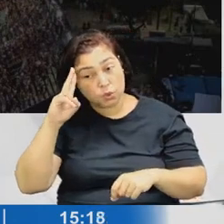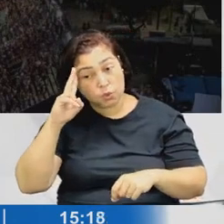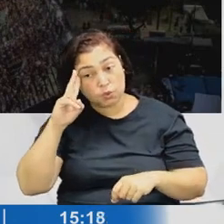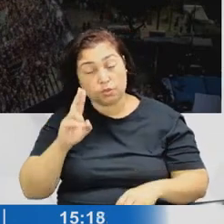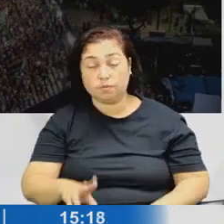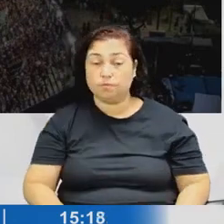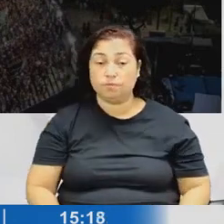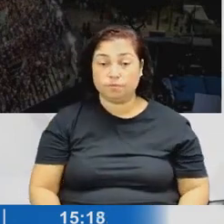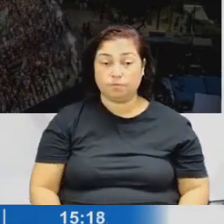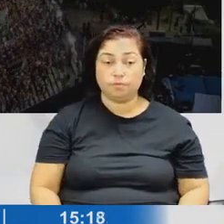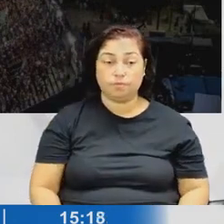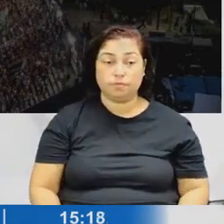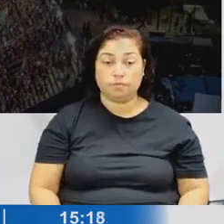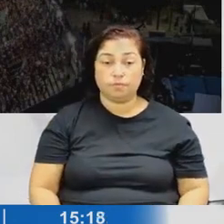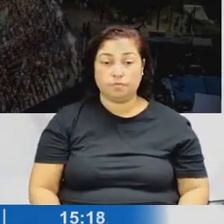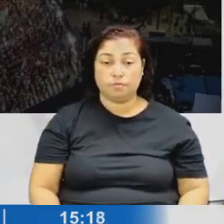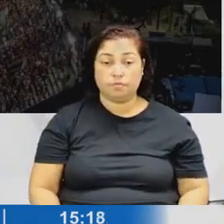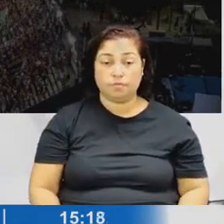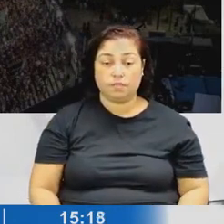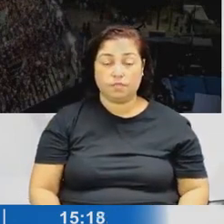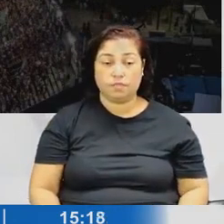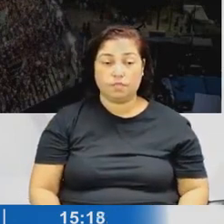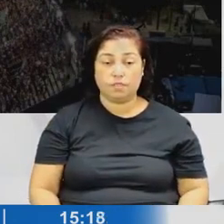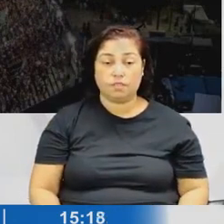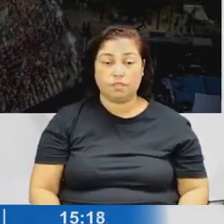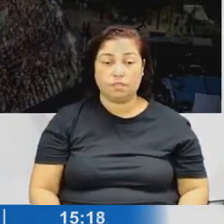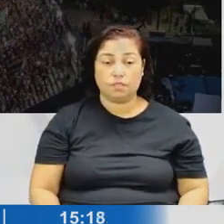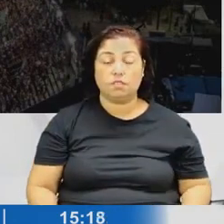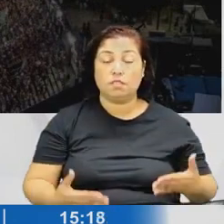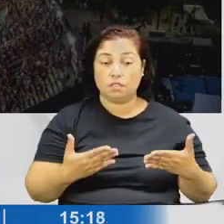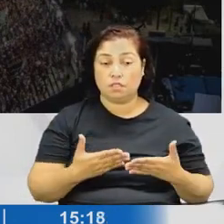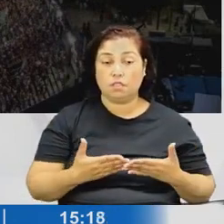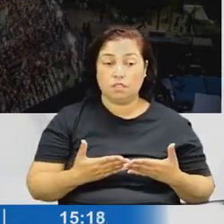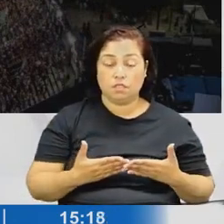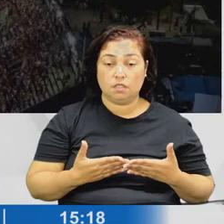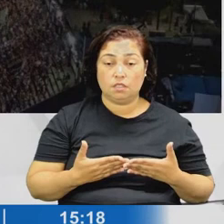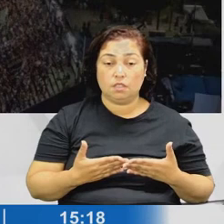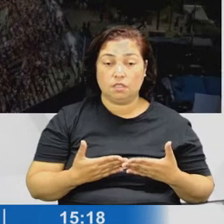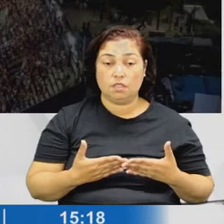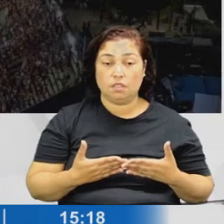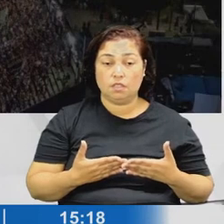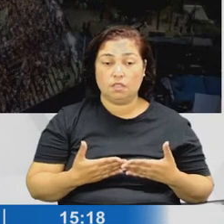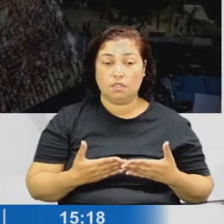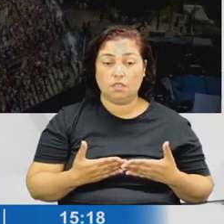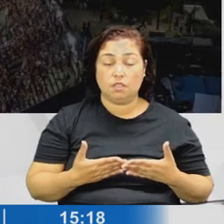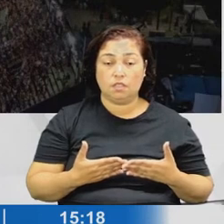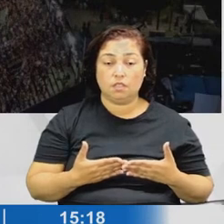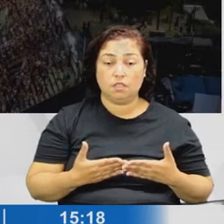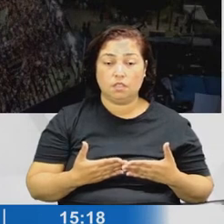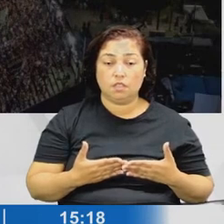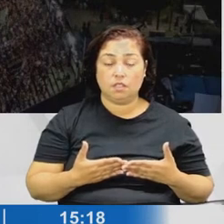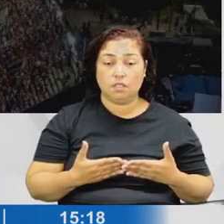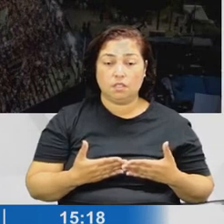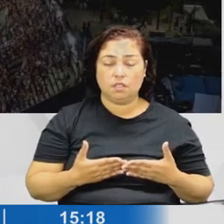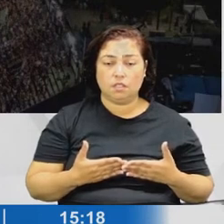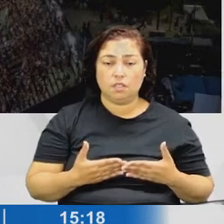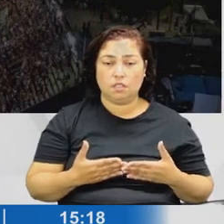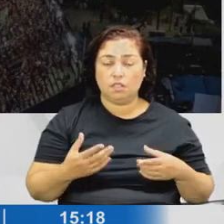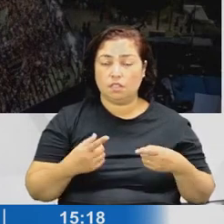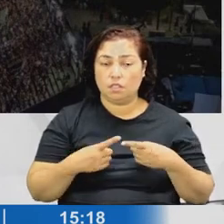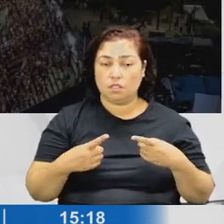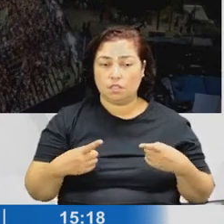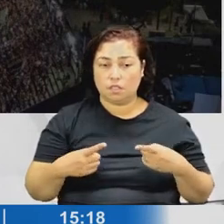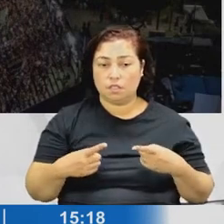né saiu da vai da questão galera de esquerda saiu do egresso sem a prisional foi para a galera do foi para a questão do do